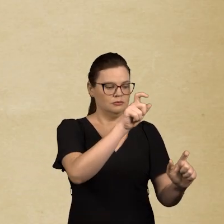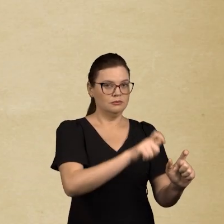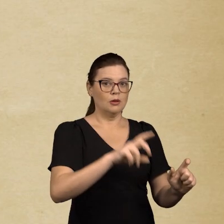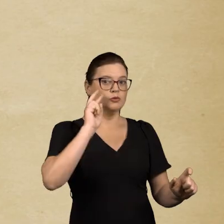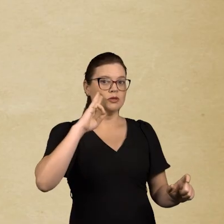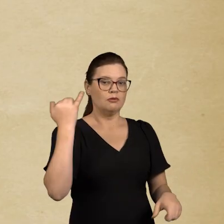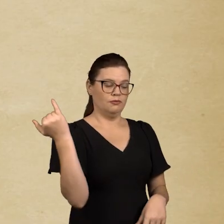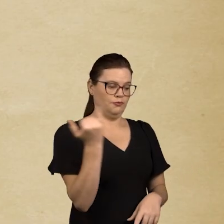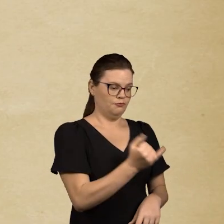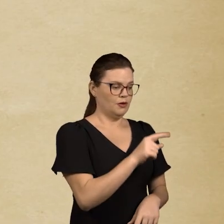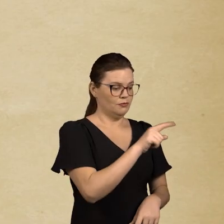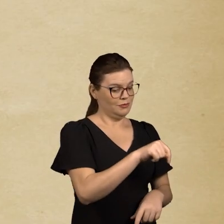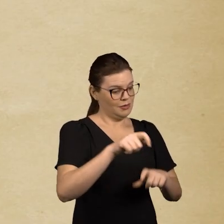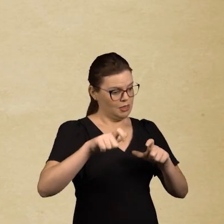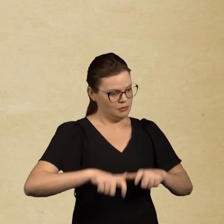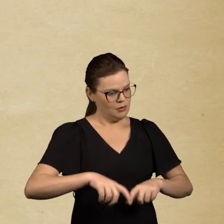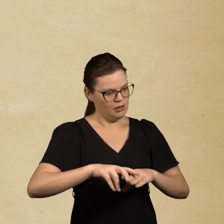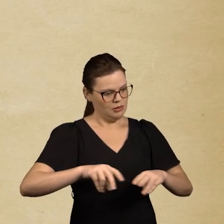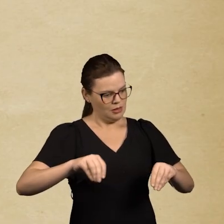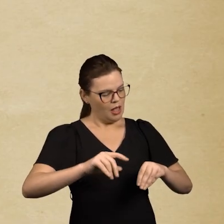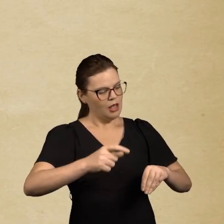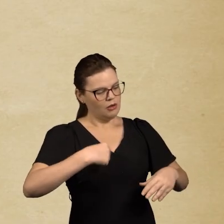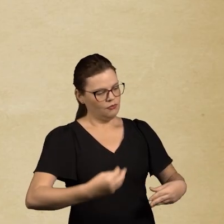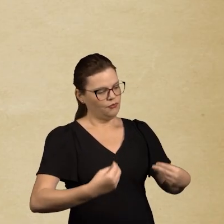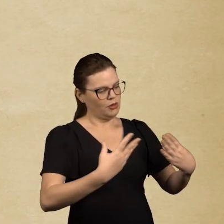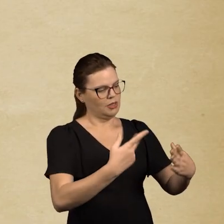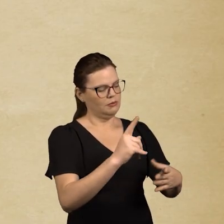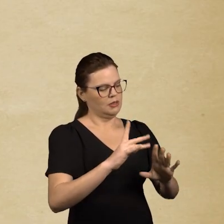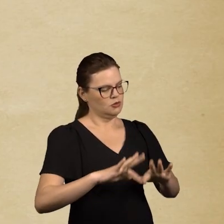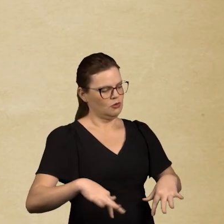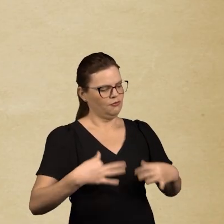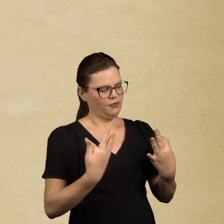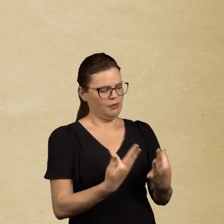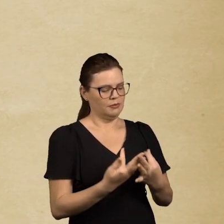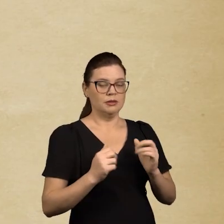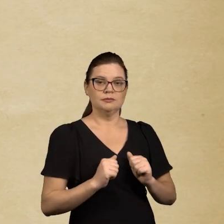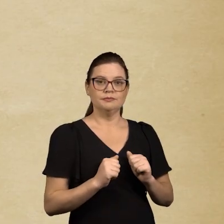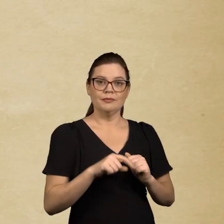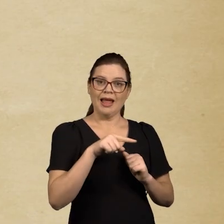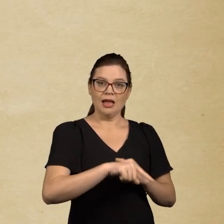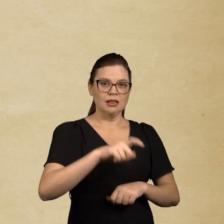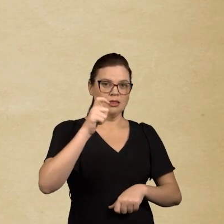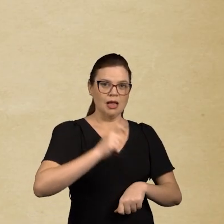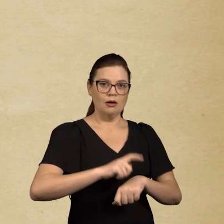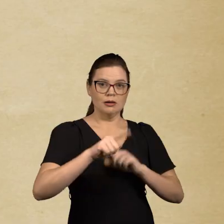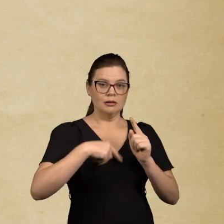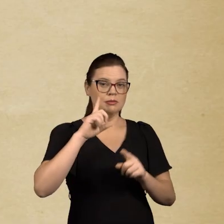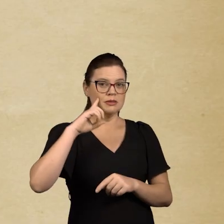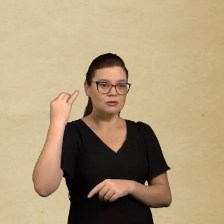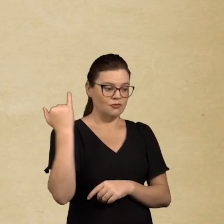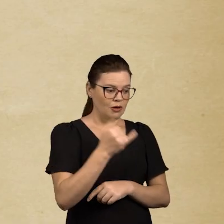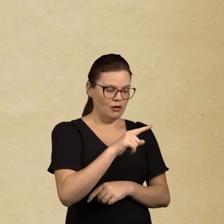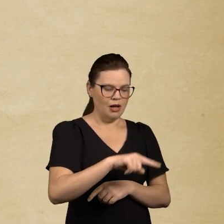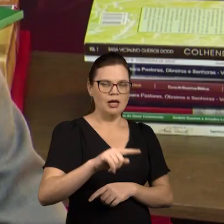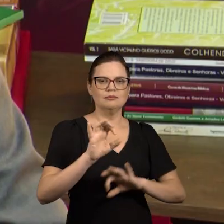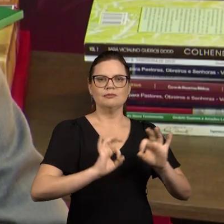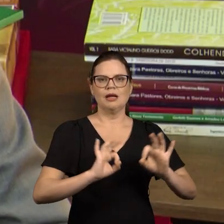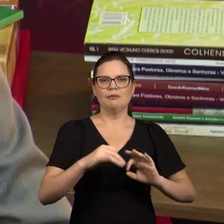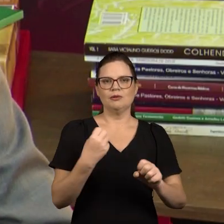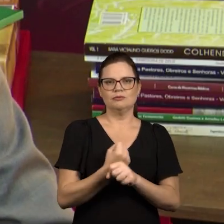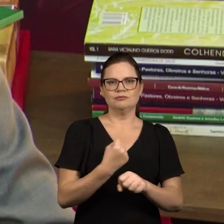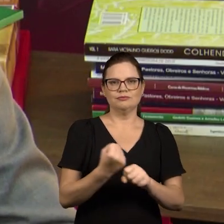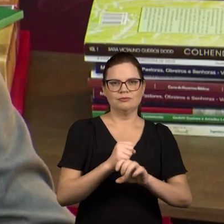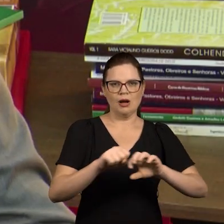edificou ali um altar ao Senhor que lhe aparecera. Então nós estamos falando aqui desses altares. Eu já vou pedir para